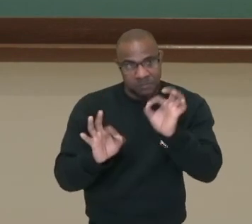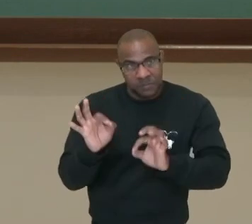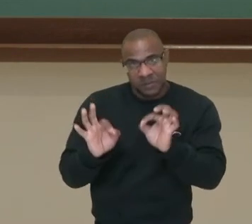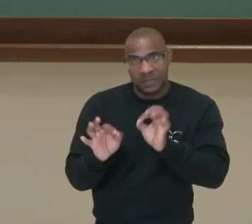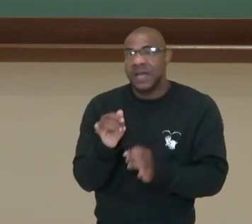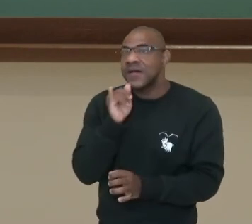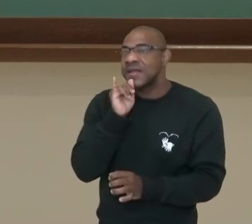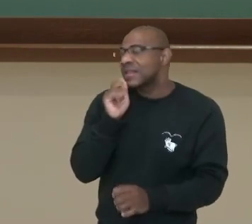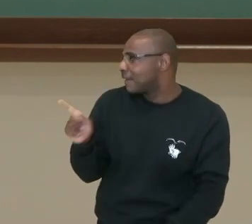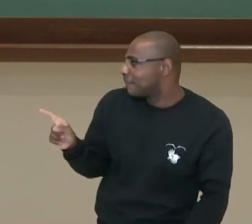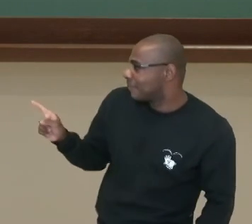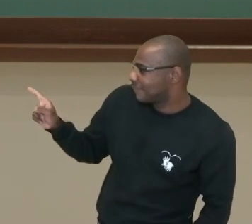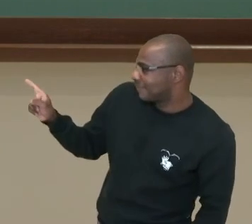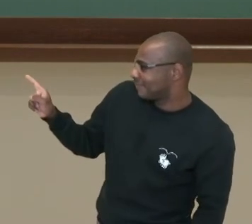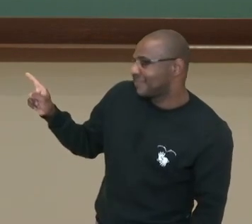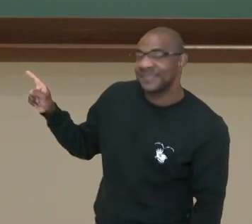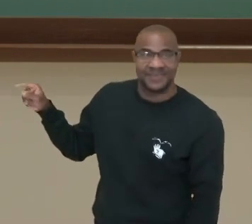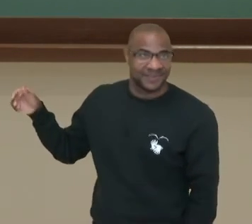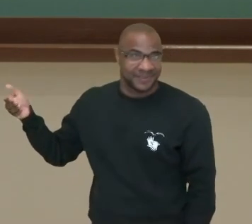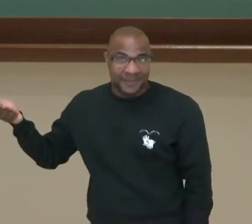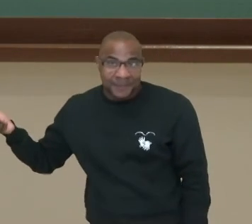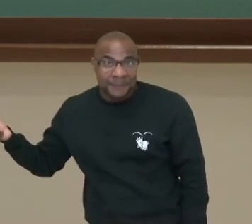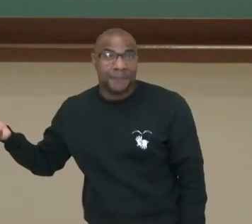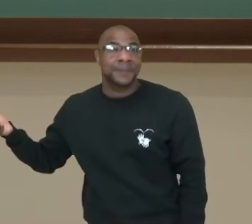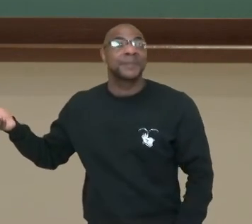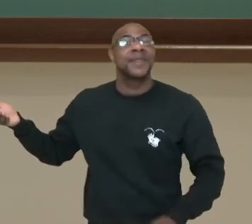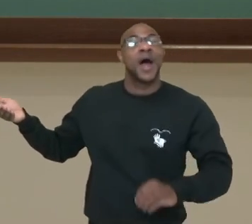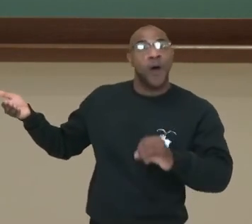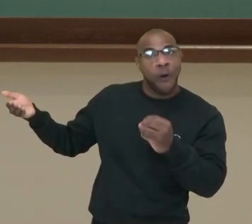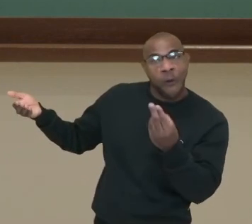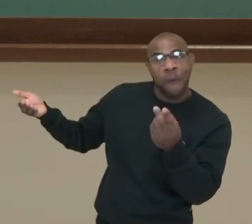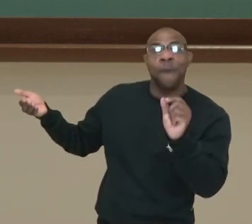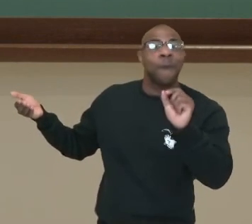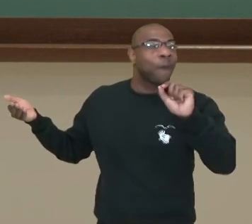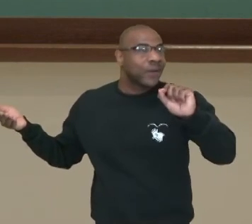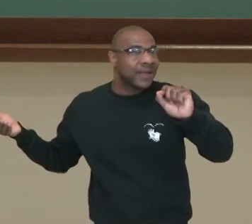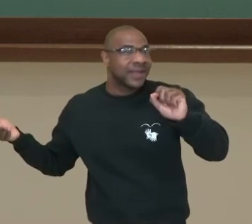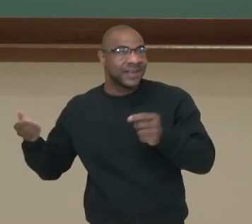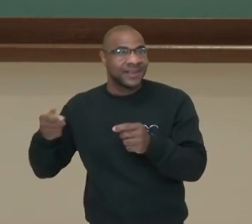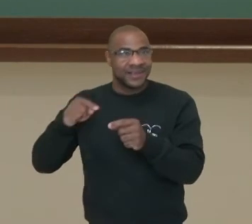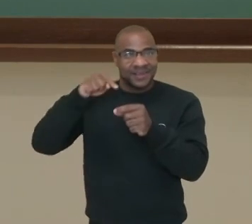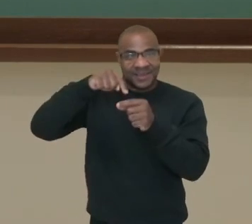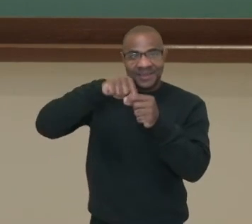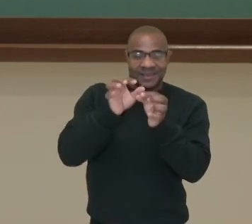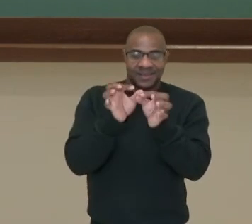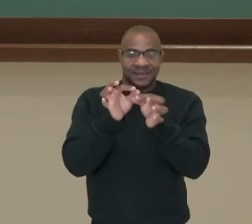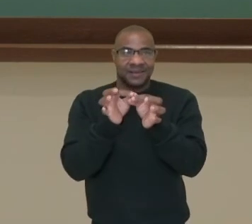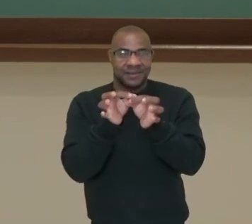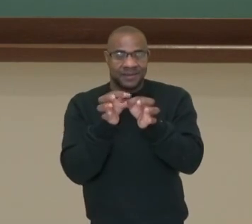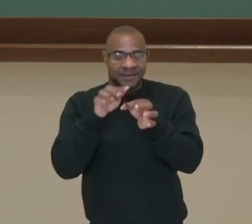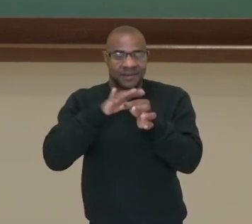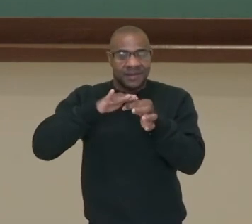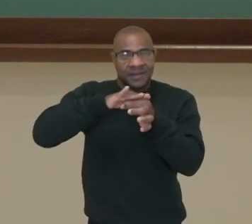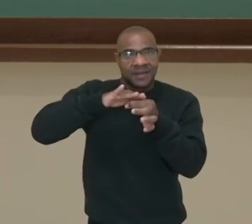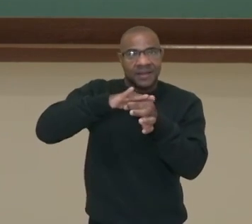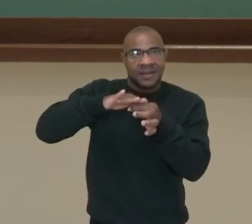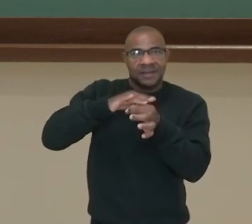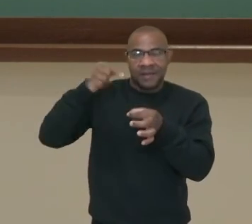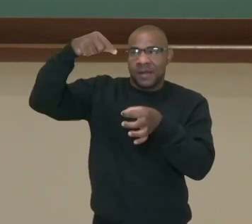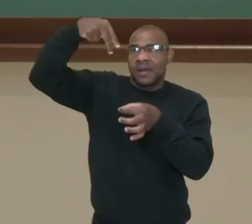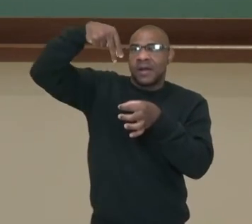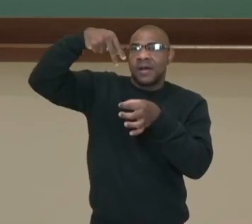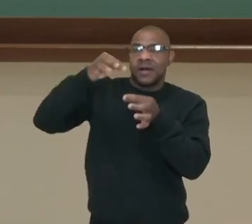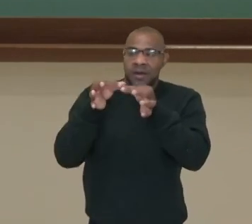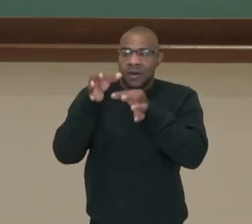a tampinha furada ou com a rolha, aqui você vai fazer o furo, vai passar o canudo aqui,